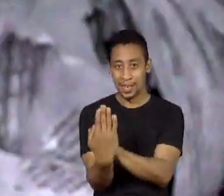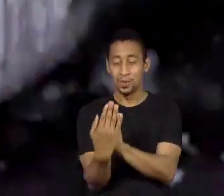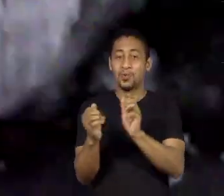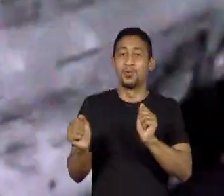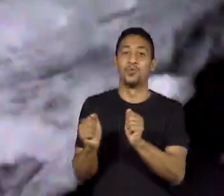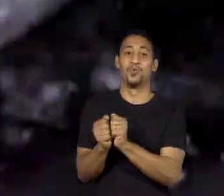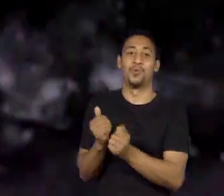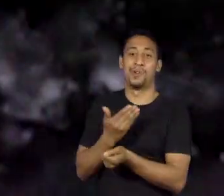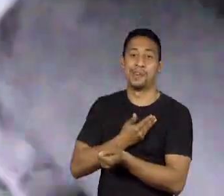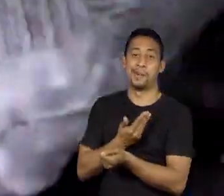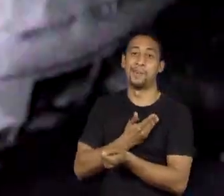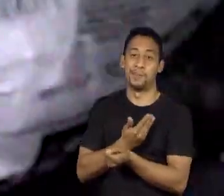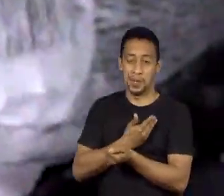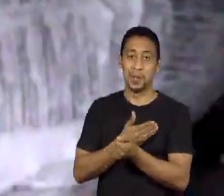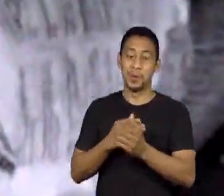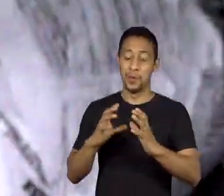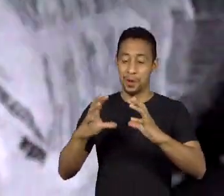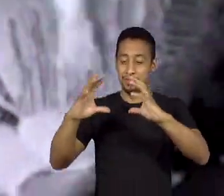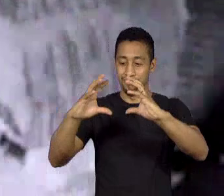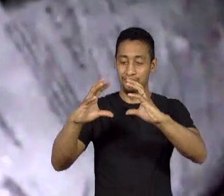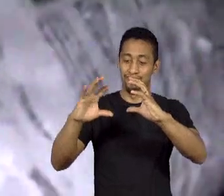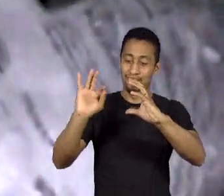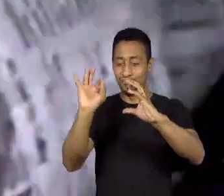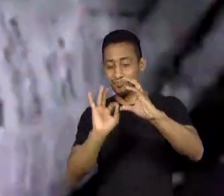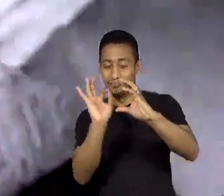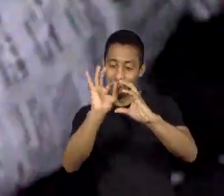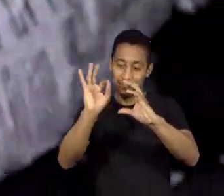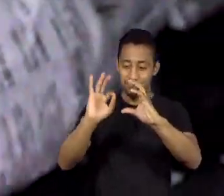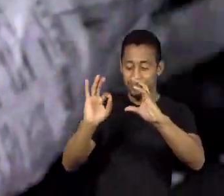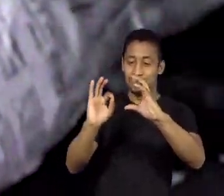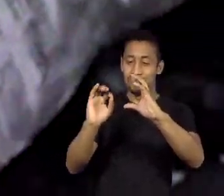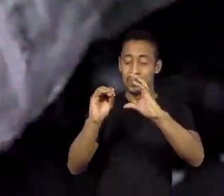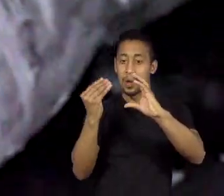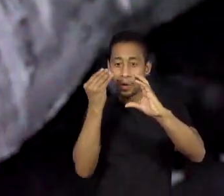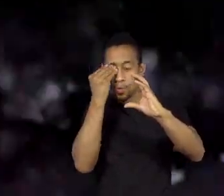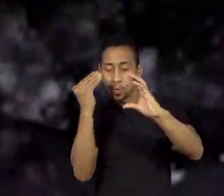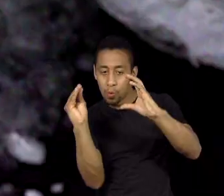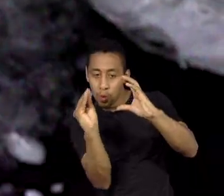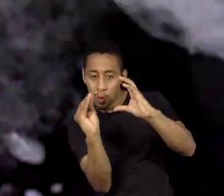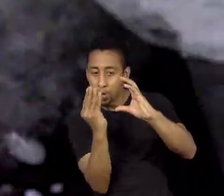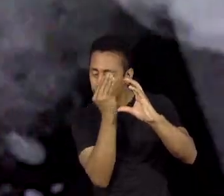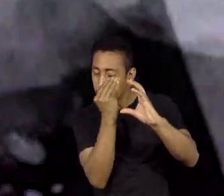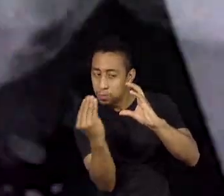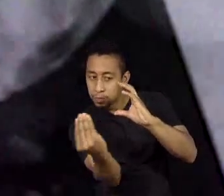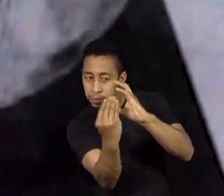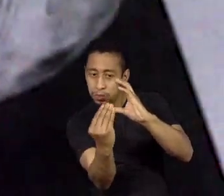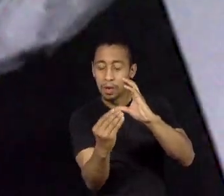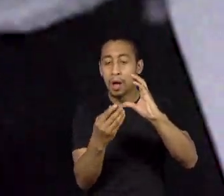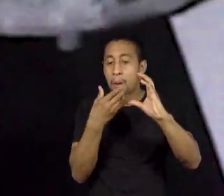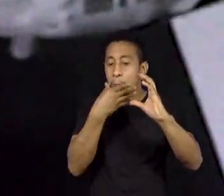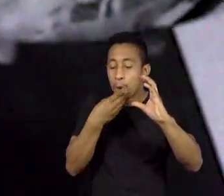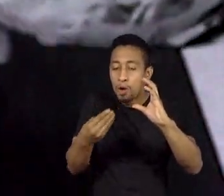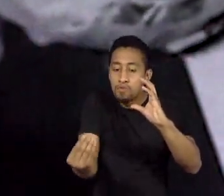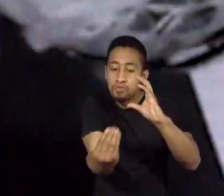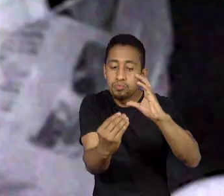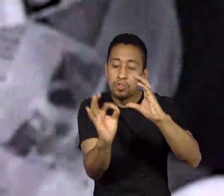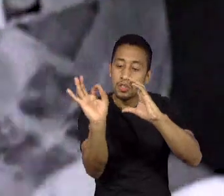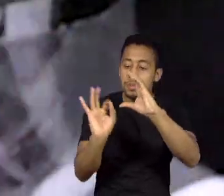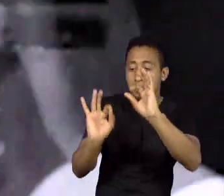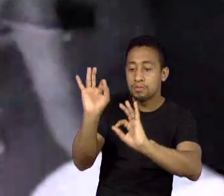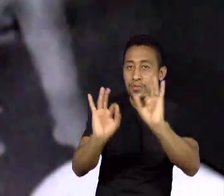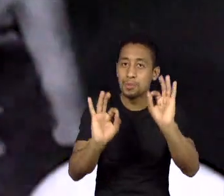Curiosamente, as cabeças eram modeladas em cima de cuias. Que,